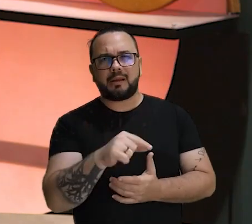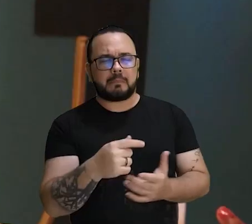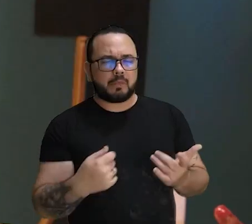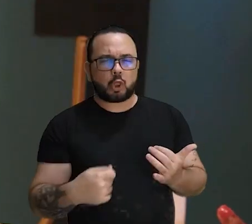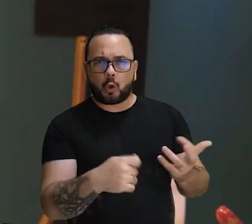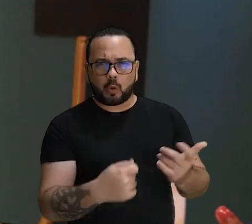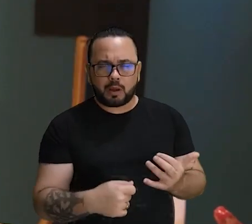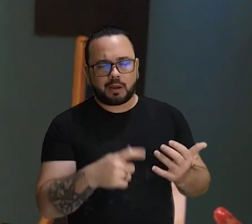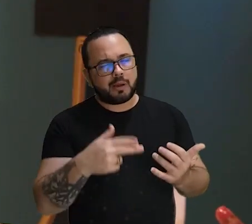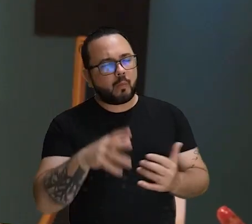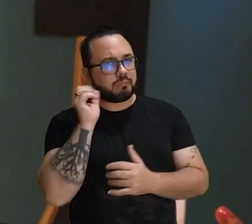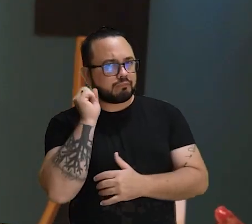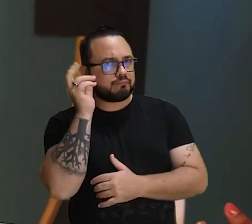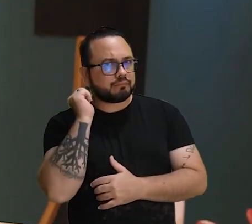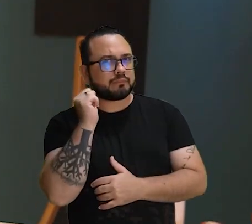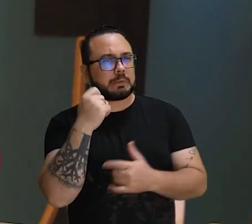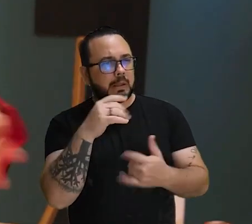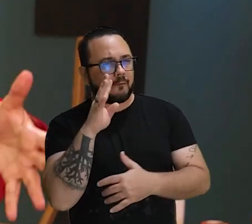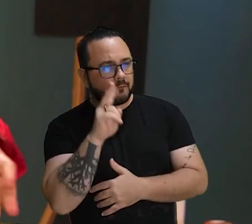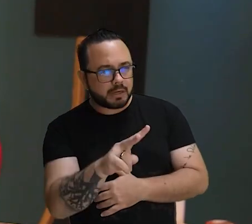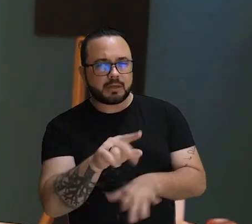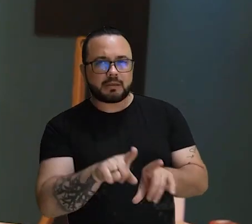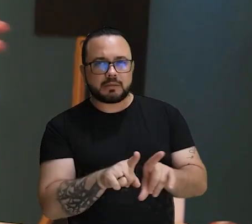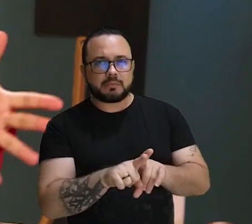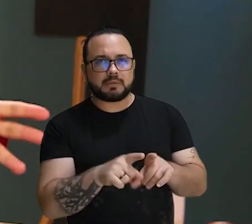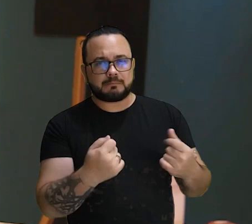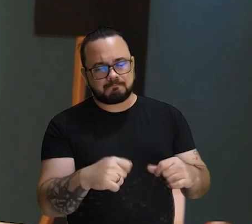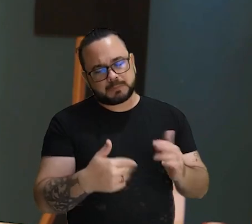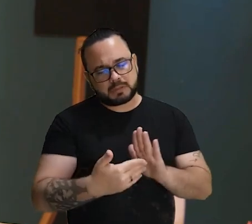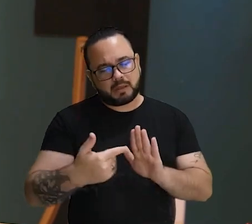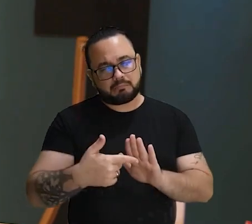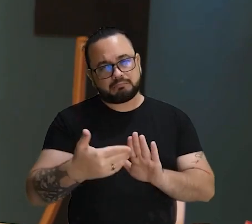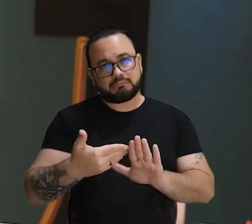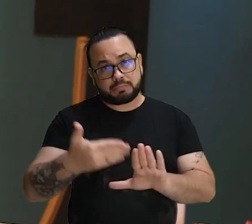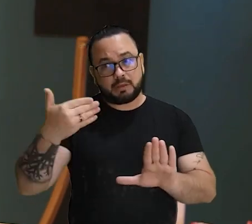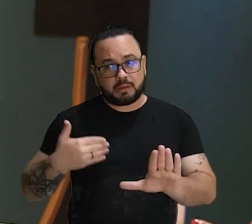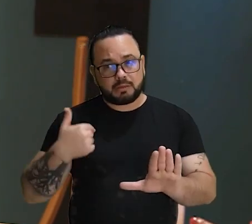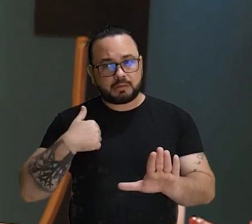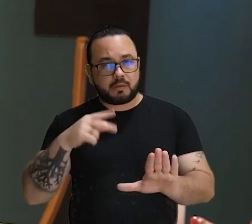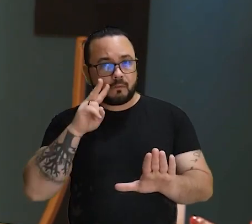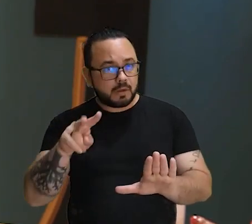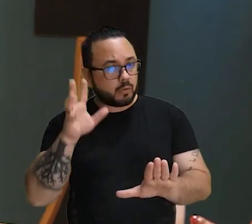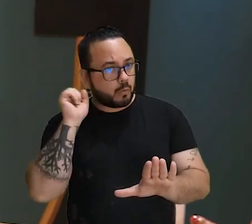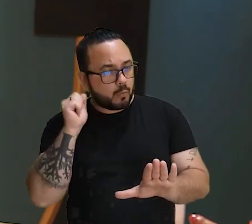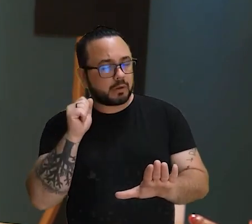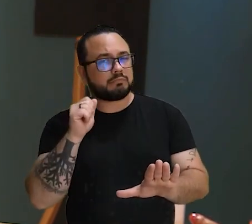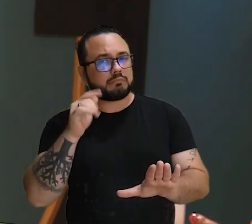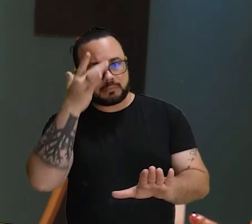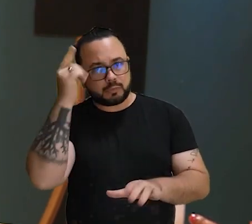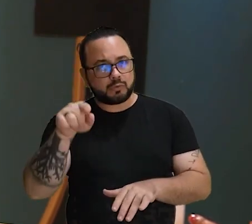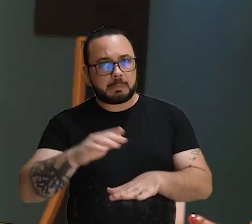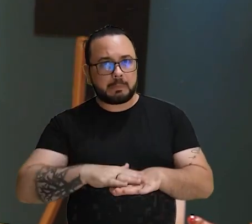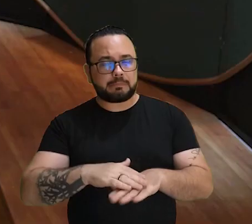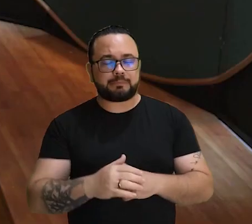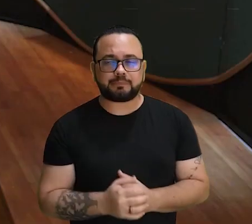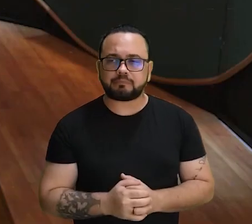mais escuta do que tudo, é, né? É. As pessoas acham que tocar é tocar, você escuta acima de tudo, né? Escuta o outro pra poder tocar junto. Como é uma grande toca? Troca,